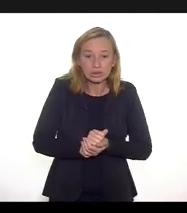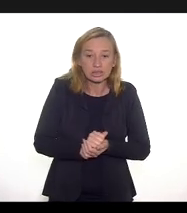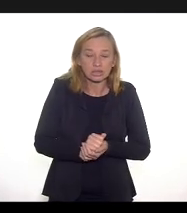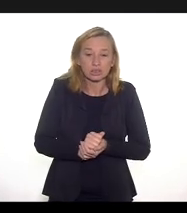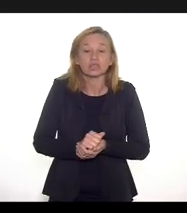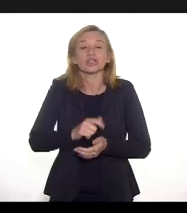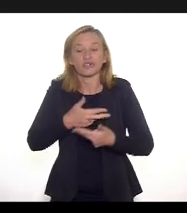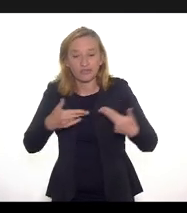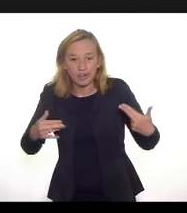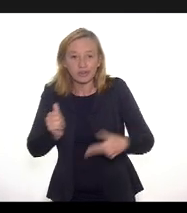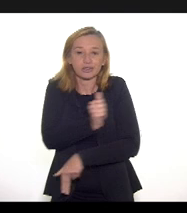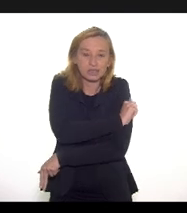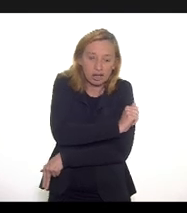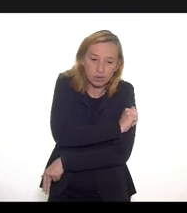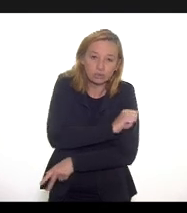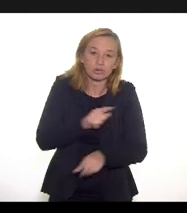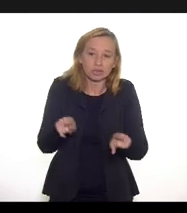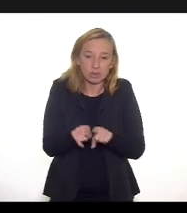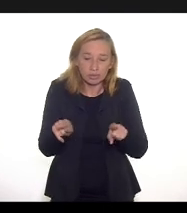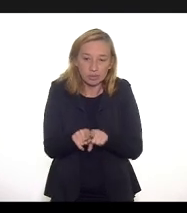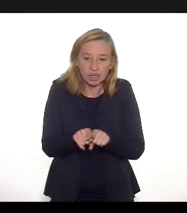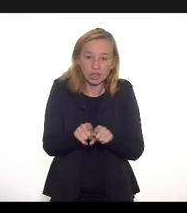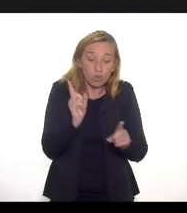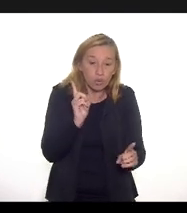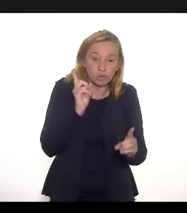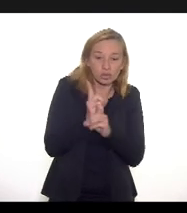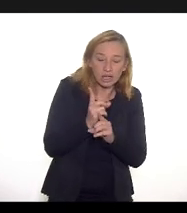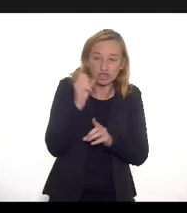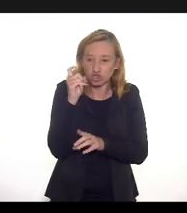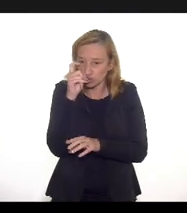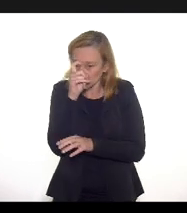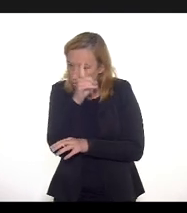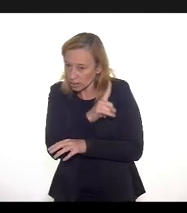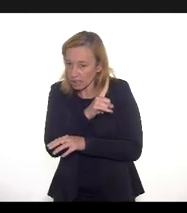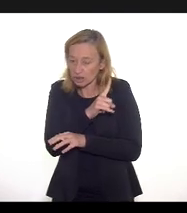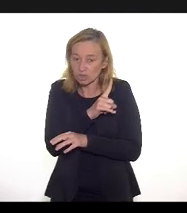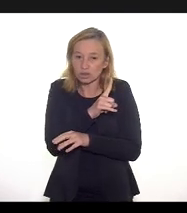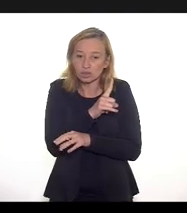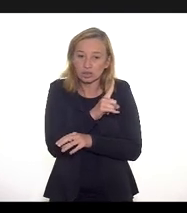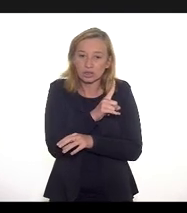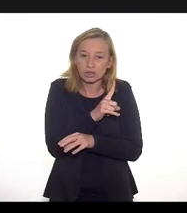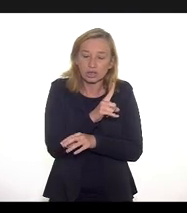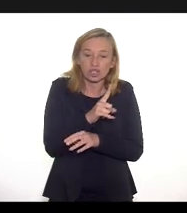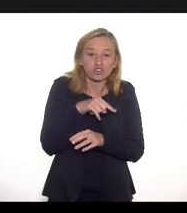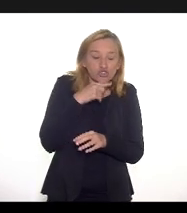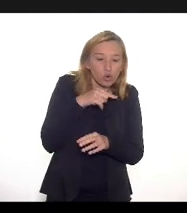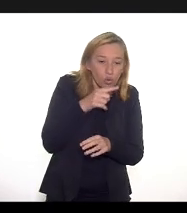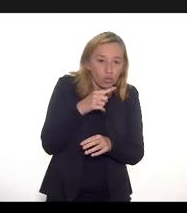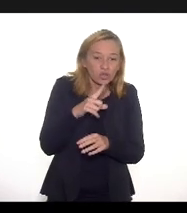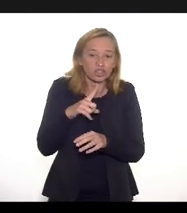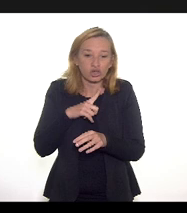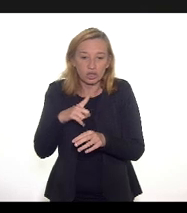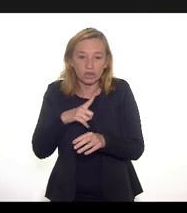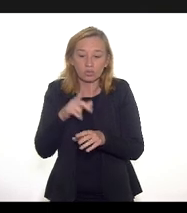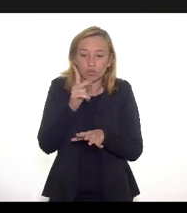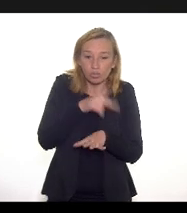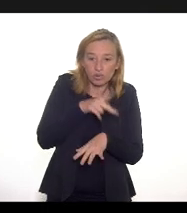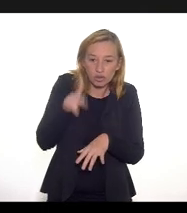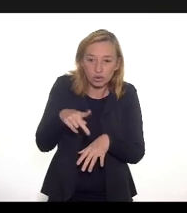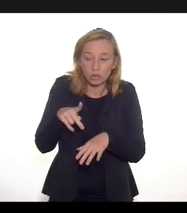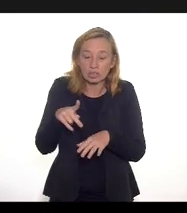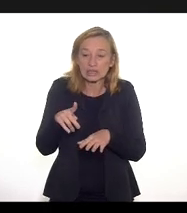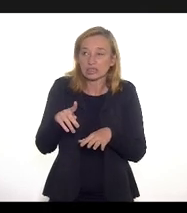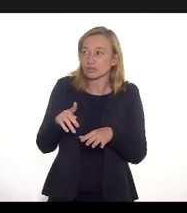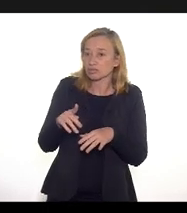muitos alunos ainda assim encontraram algum tipo de dificuldade em tirar dúvida com os professores, pois nem